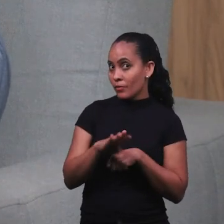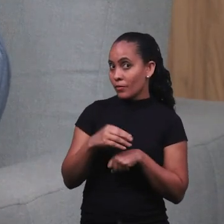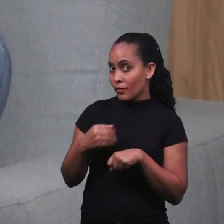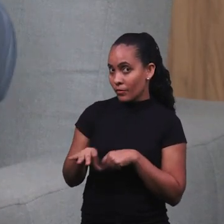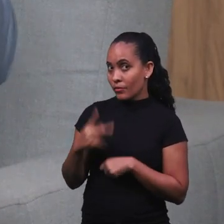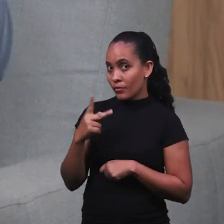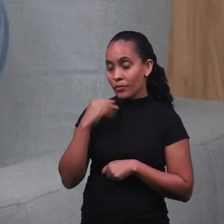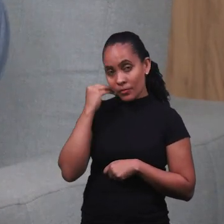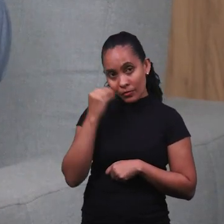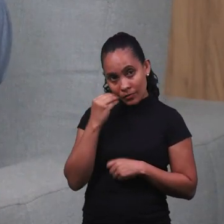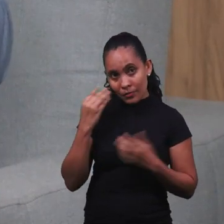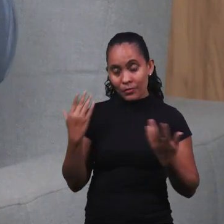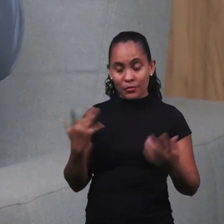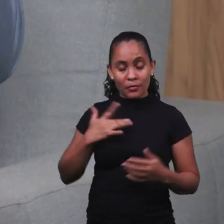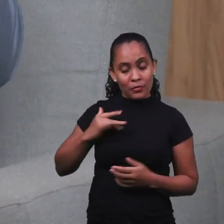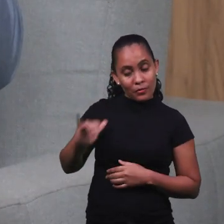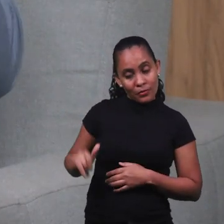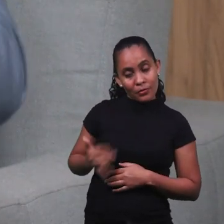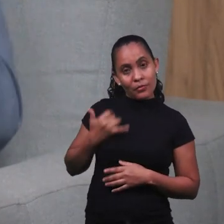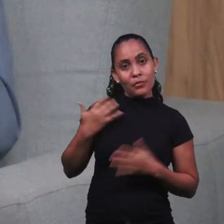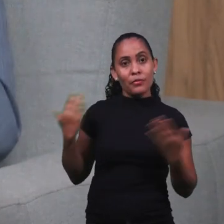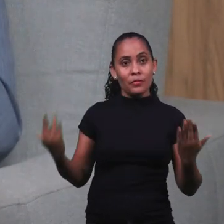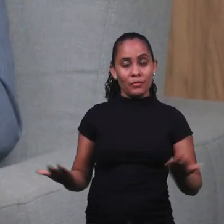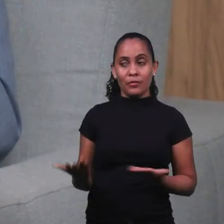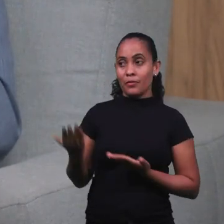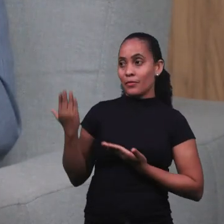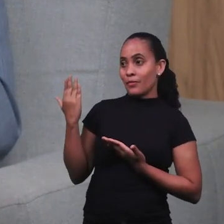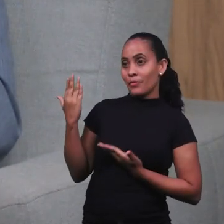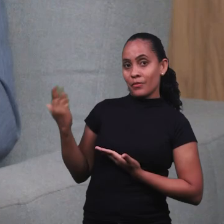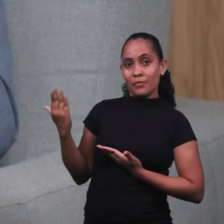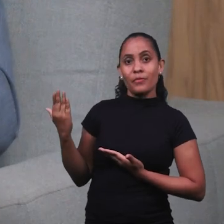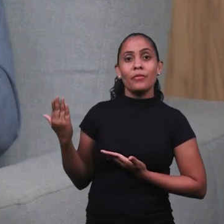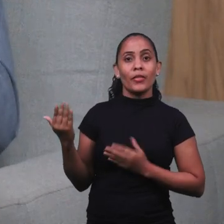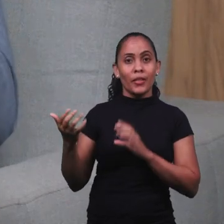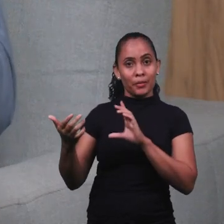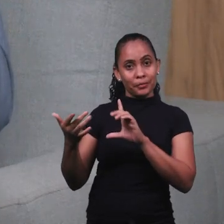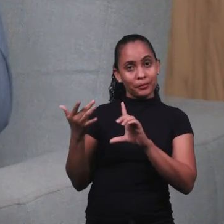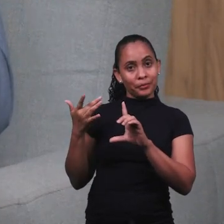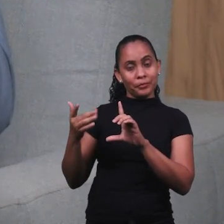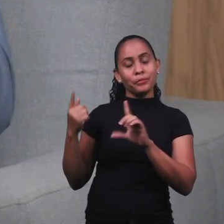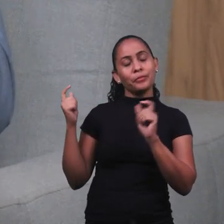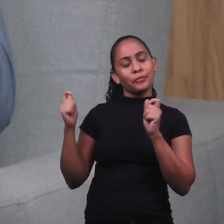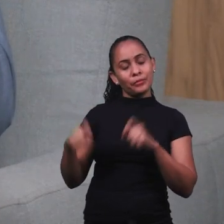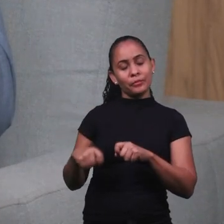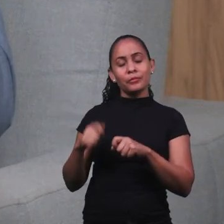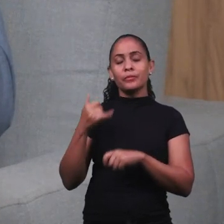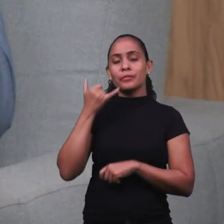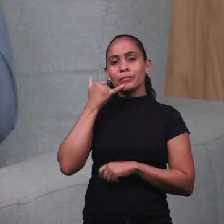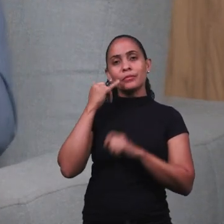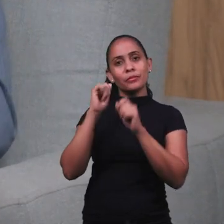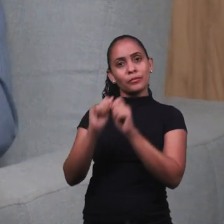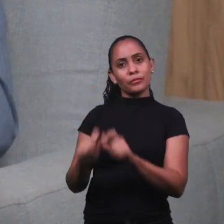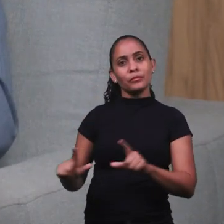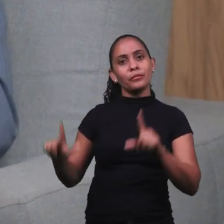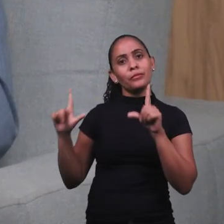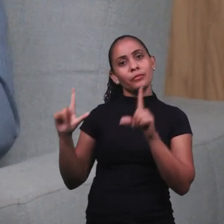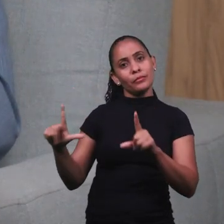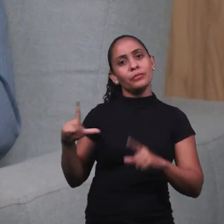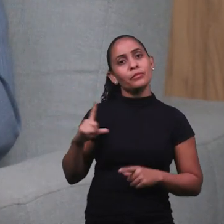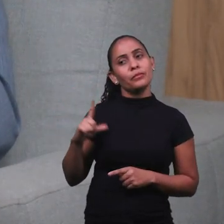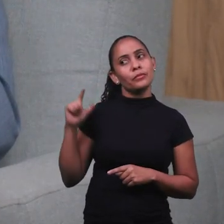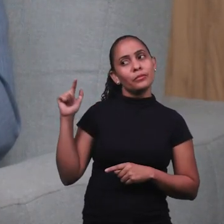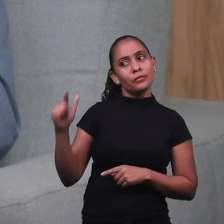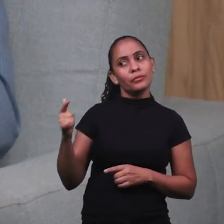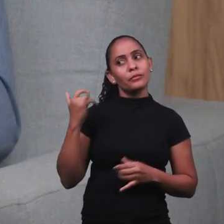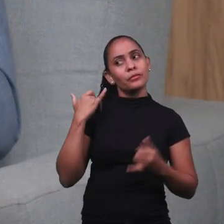a sua experiência, aproveita agora, está aparecendo um QR Code aqui, onde você pode apontar a câmera do seu celular e você vai enviar